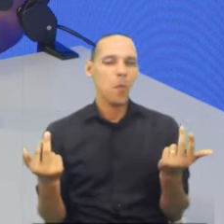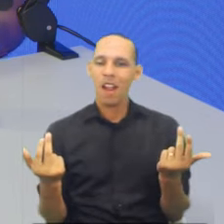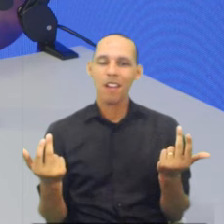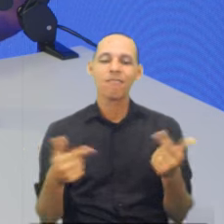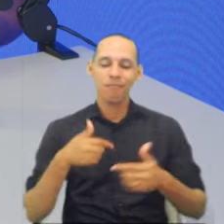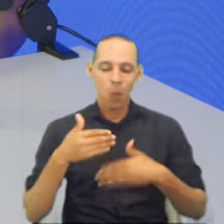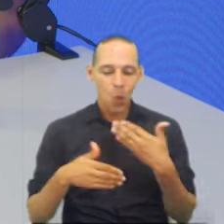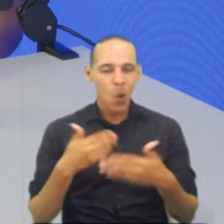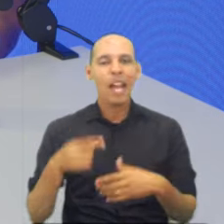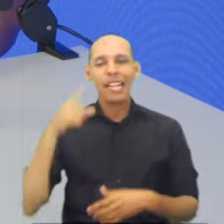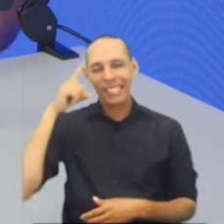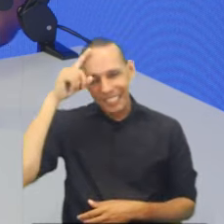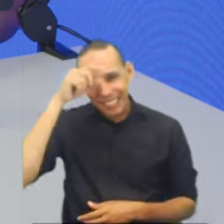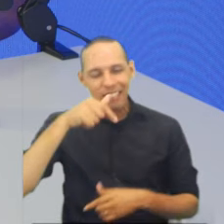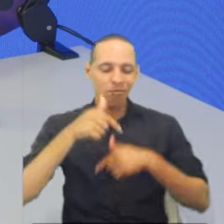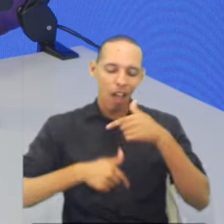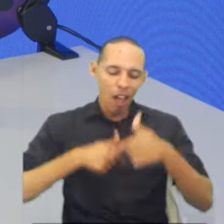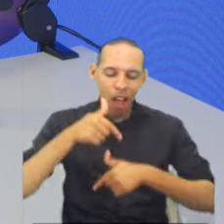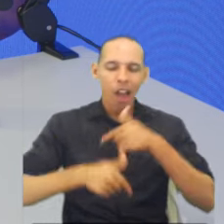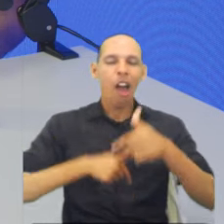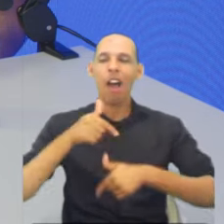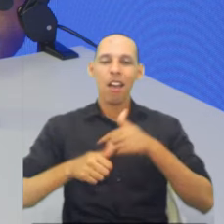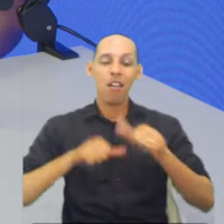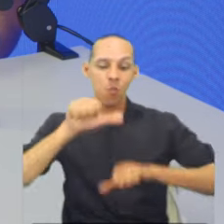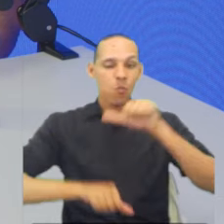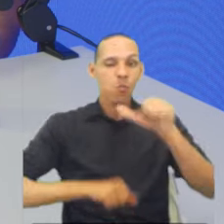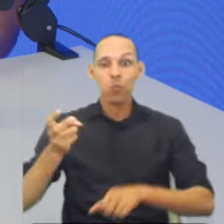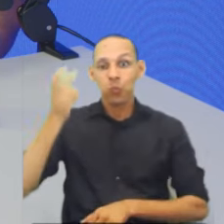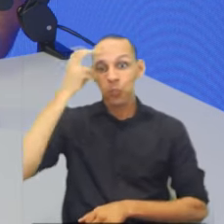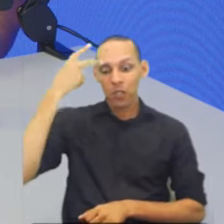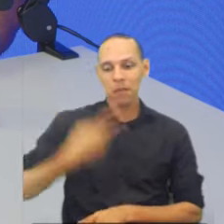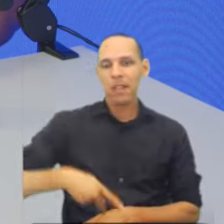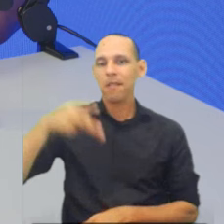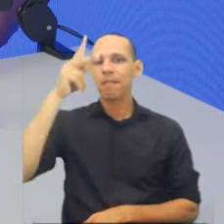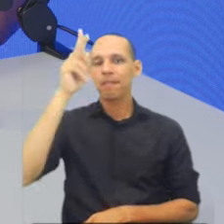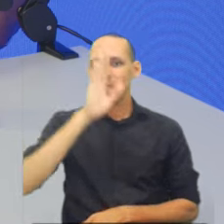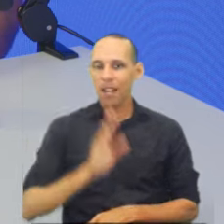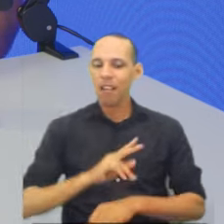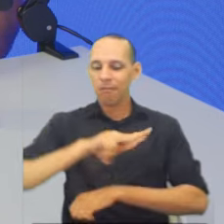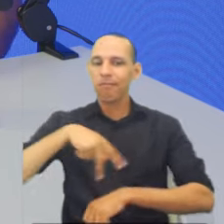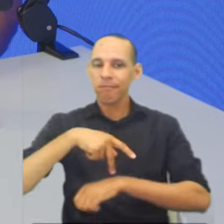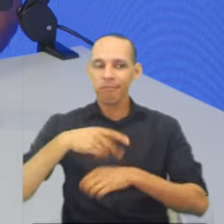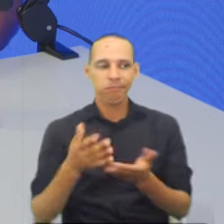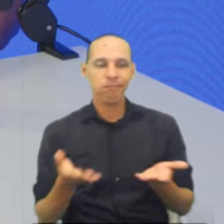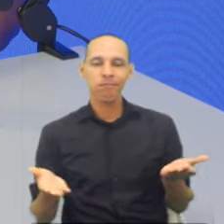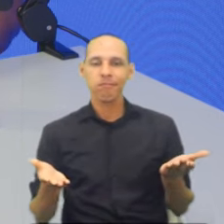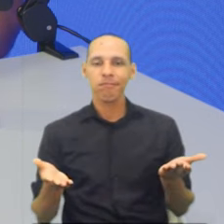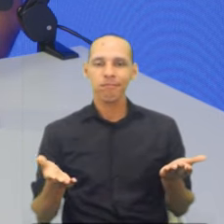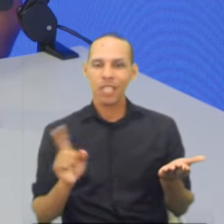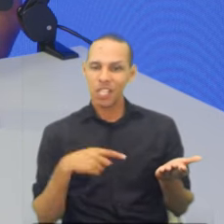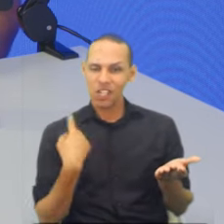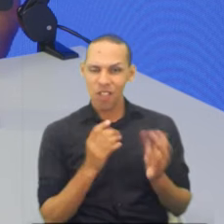bem trabalhoso né é um é um processo de mudança cultural de um país e assim